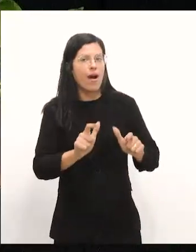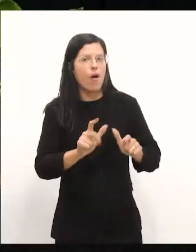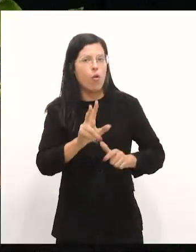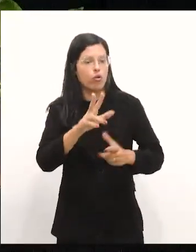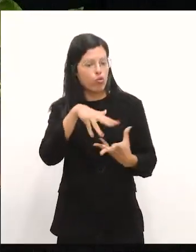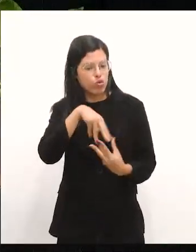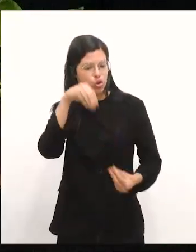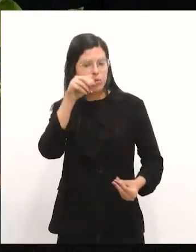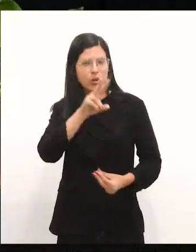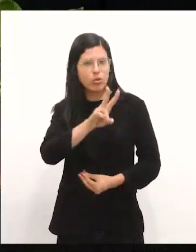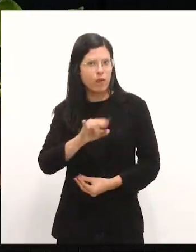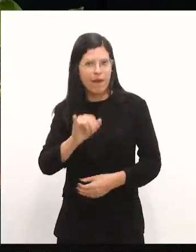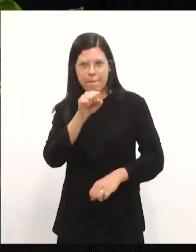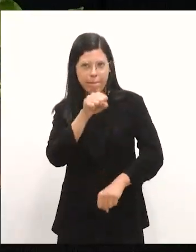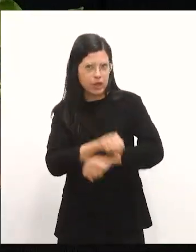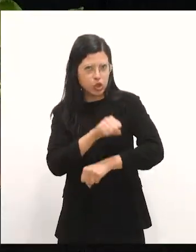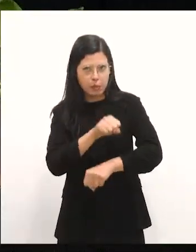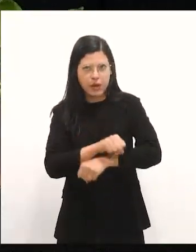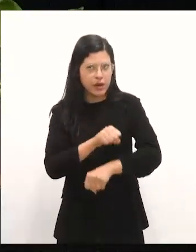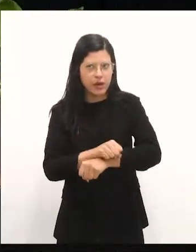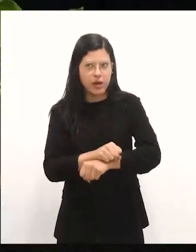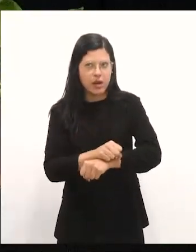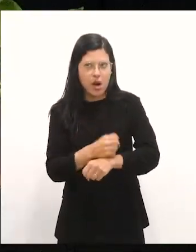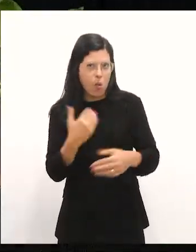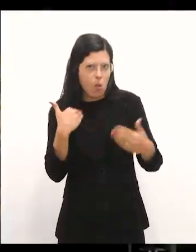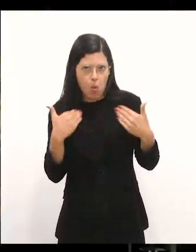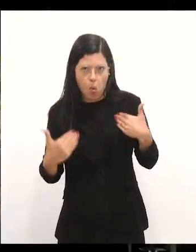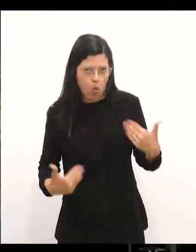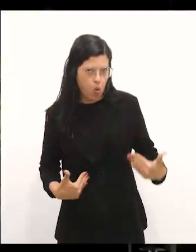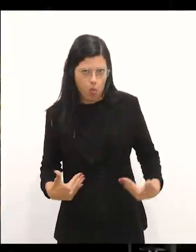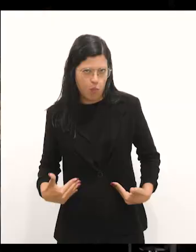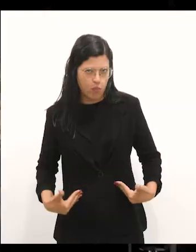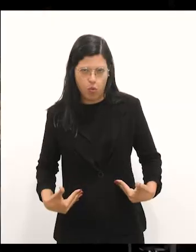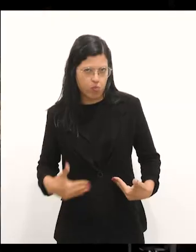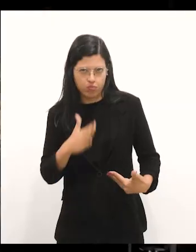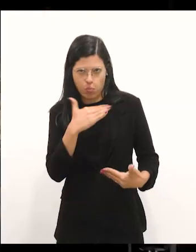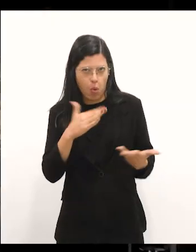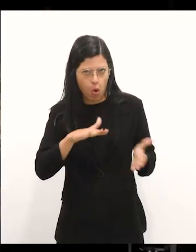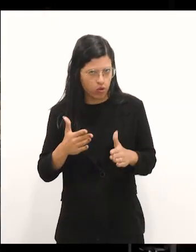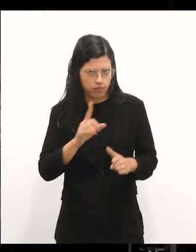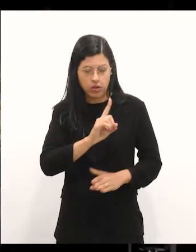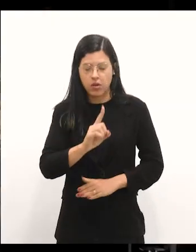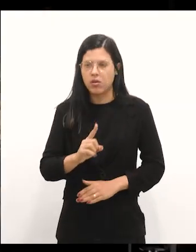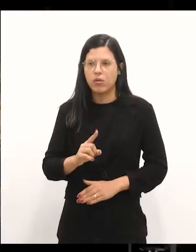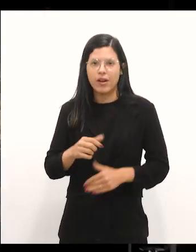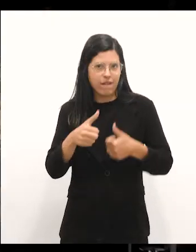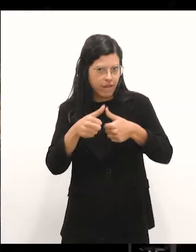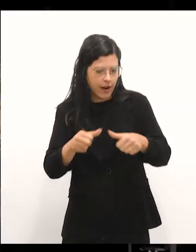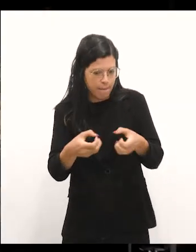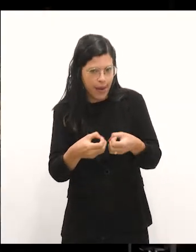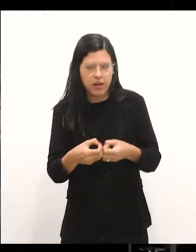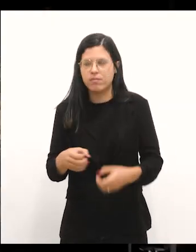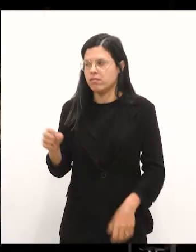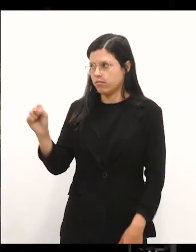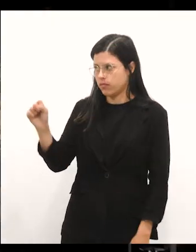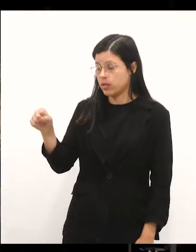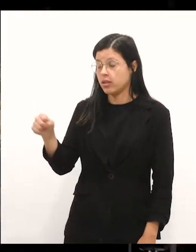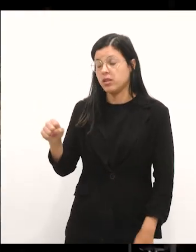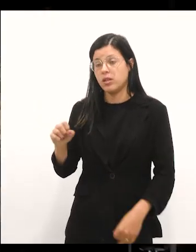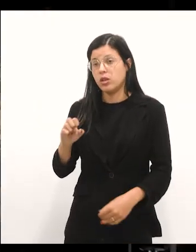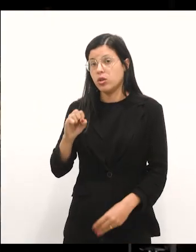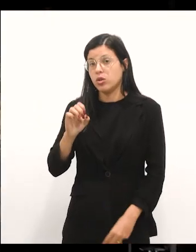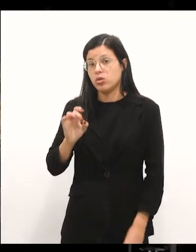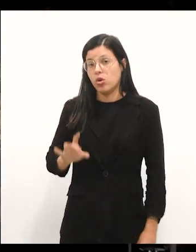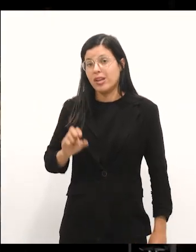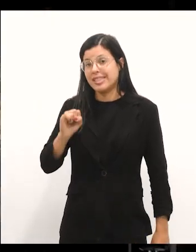vá para aguardar que aquele corpo se desfaça. Ele fica ali. Ele fica ali. A não ser casos muito